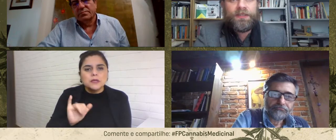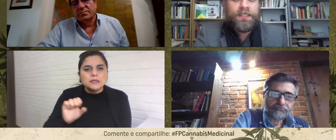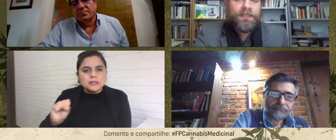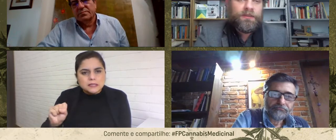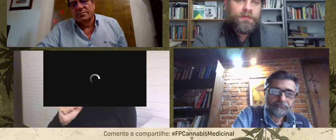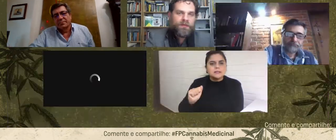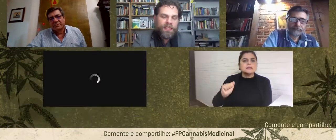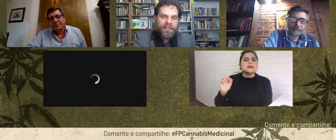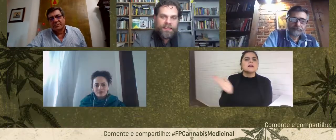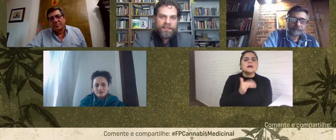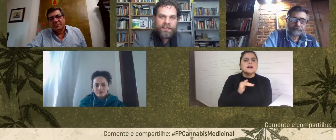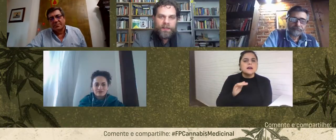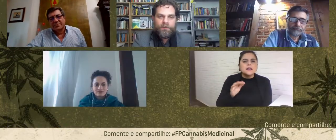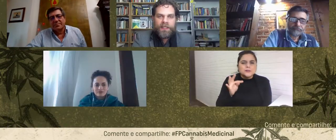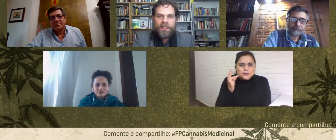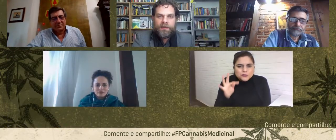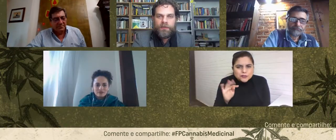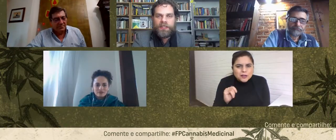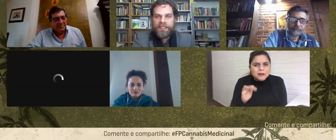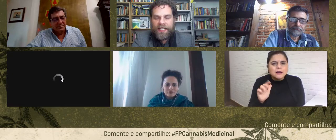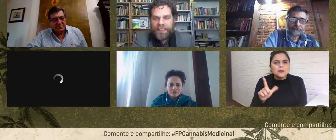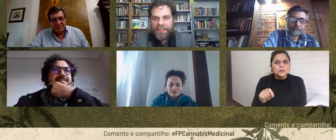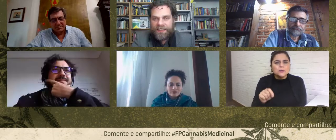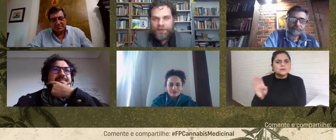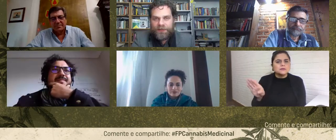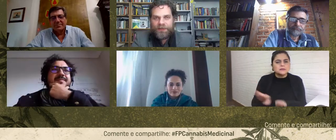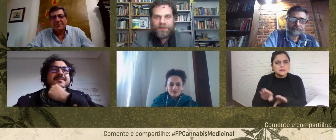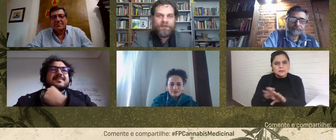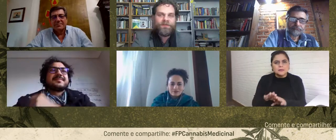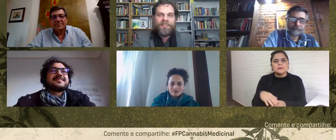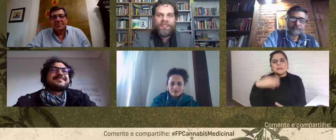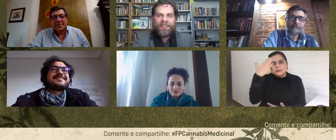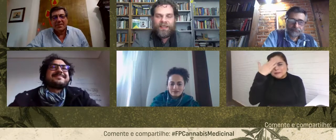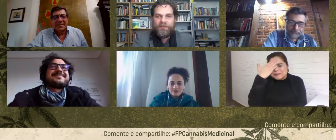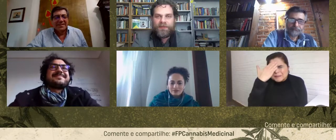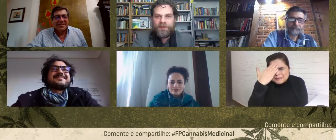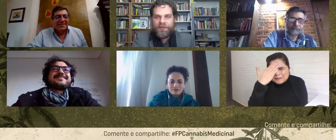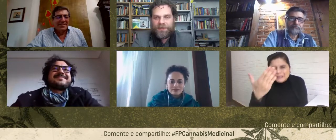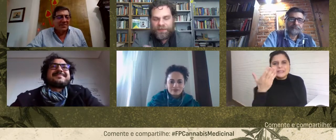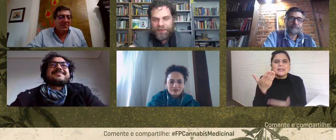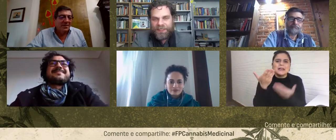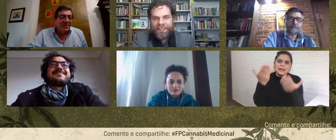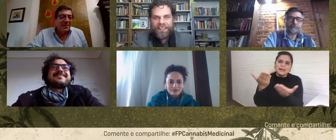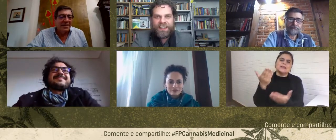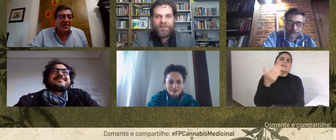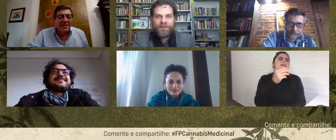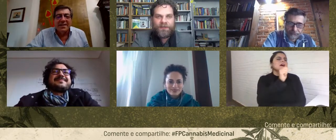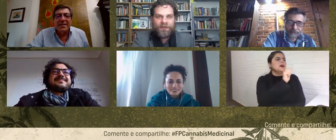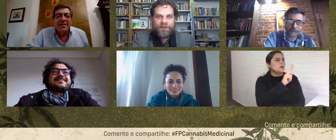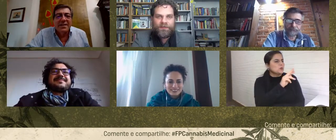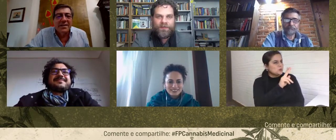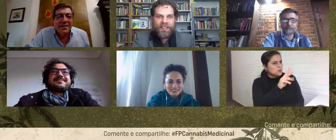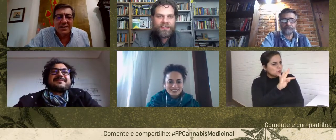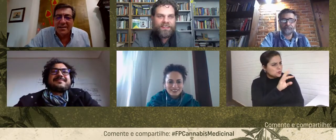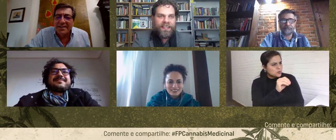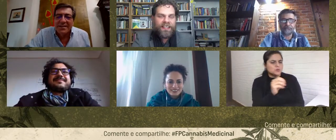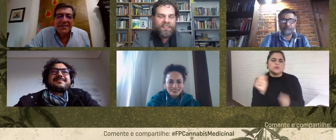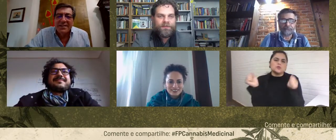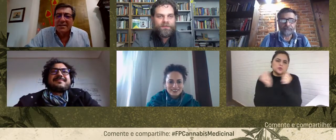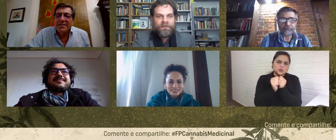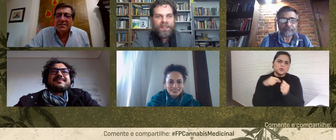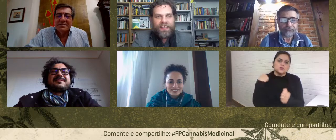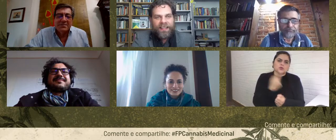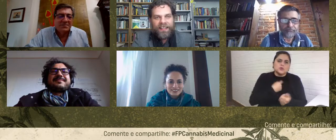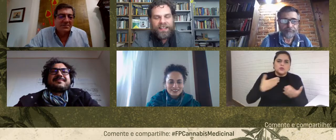fazer uma finalização. Muitas graças, Augusto, por estar aqui conosco esta